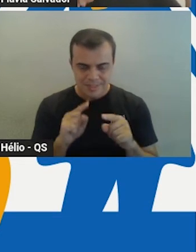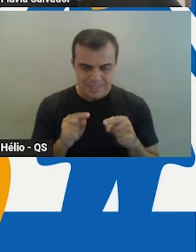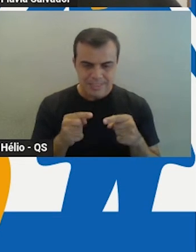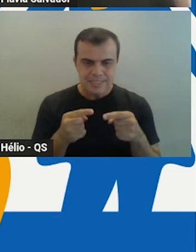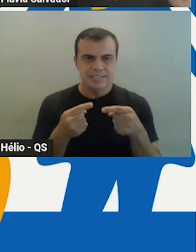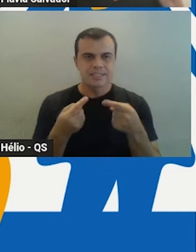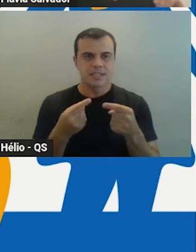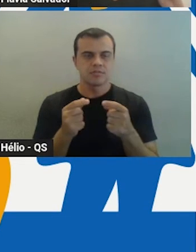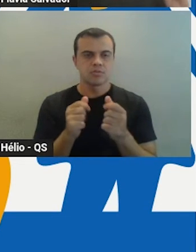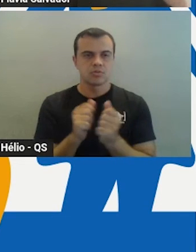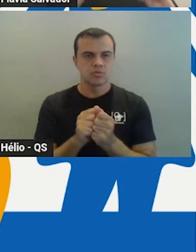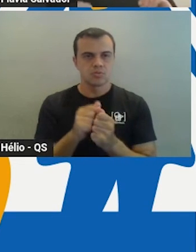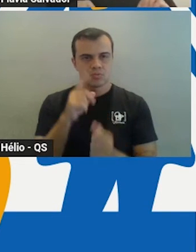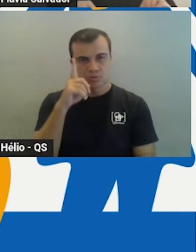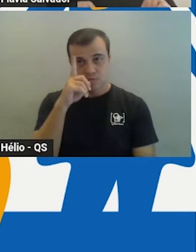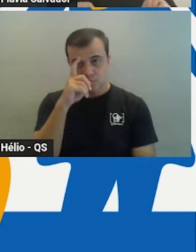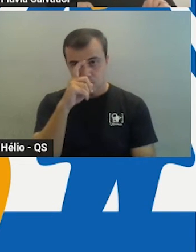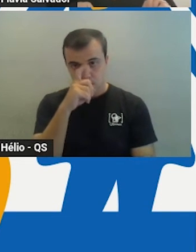um dificultador